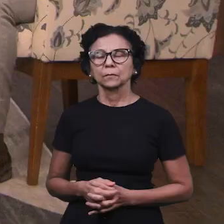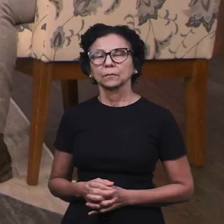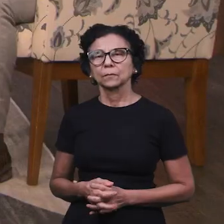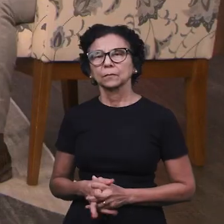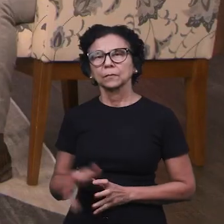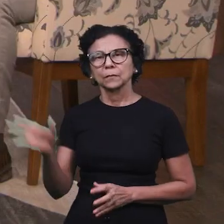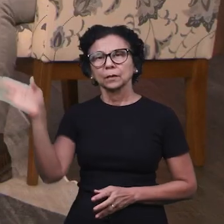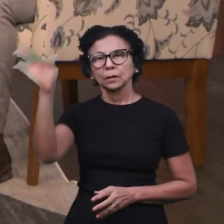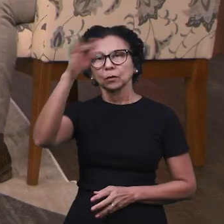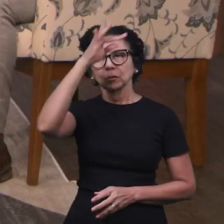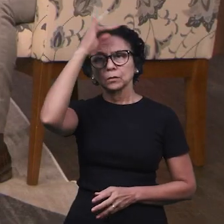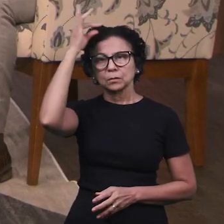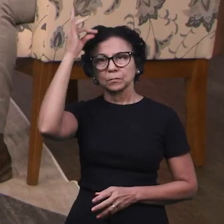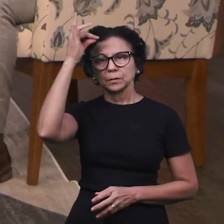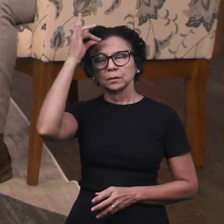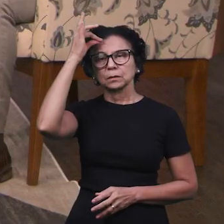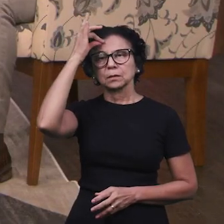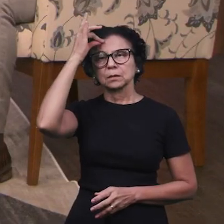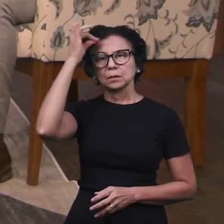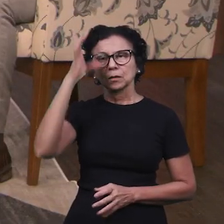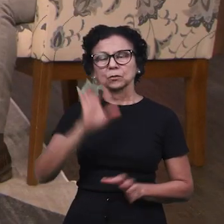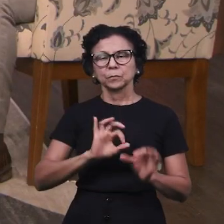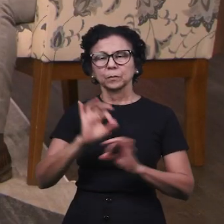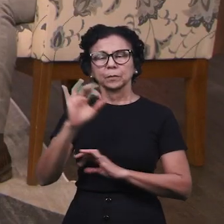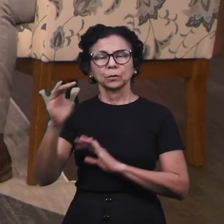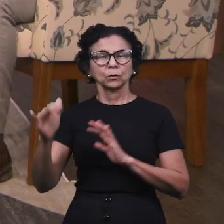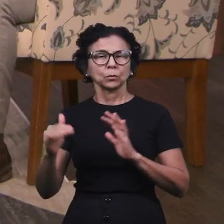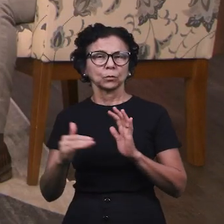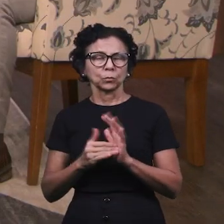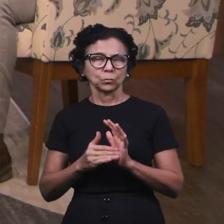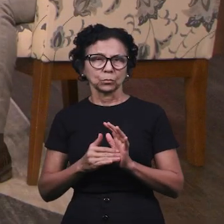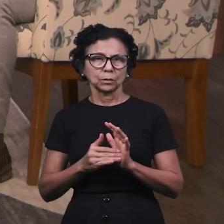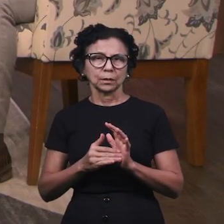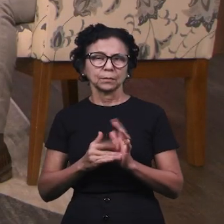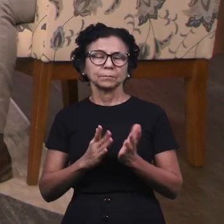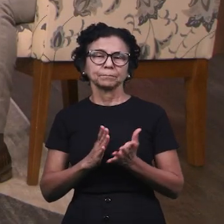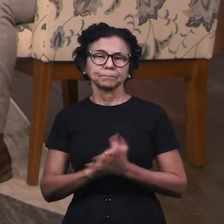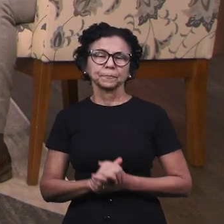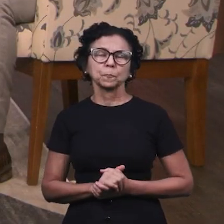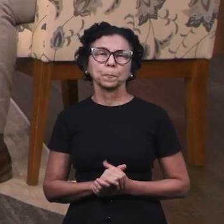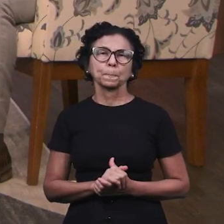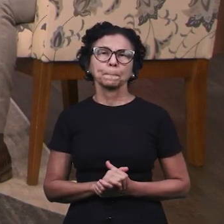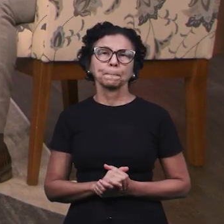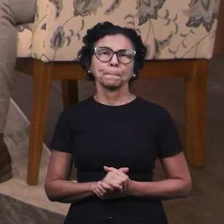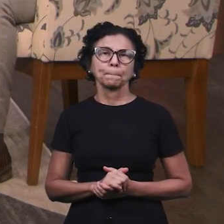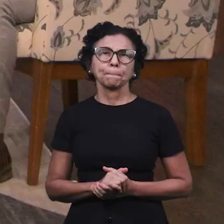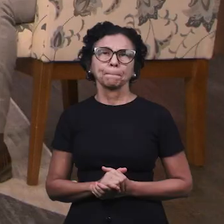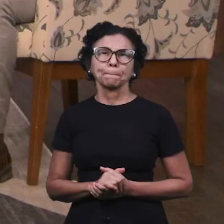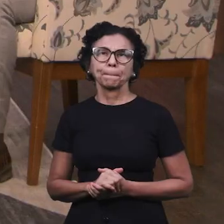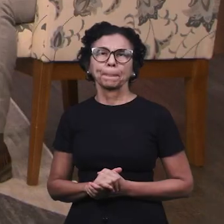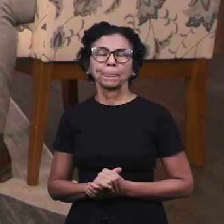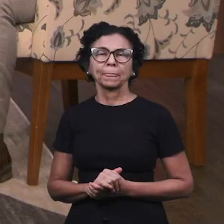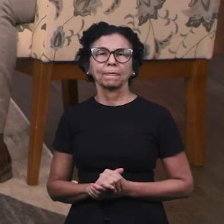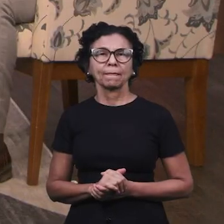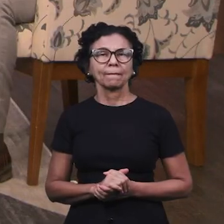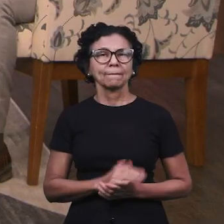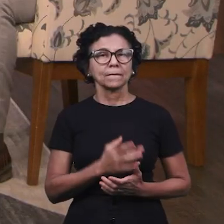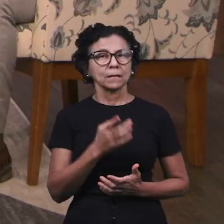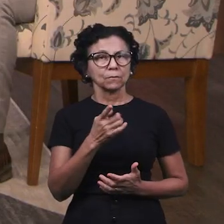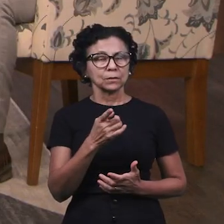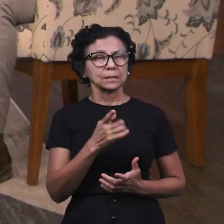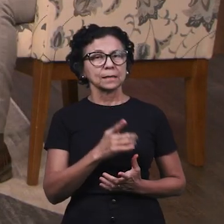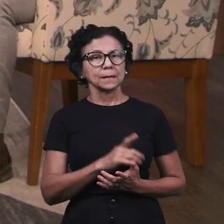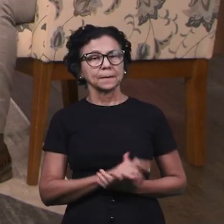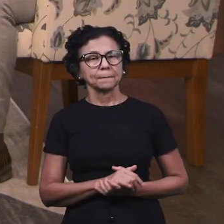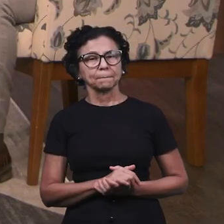gloriosa providenciou esta revelação de Jesus é algo glorioso. Nesta última hora, você e eu que